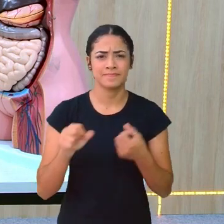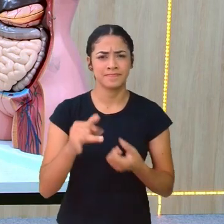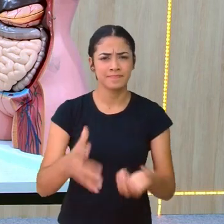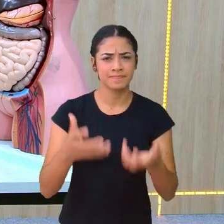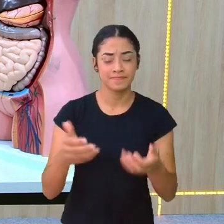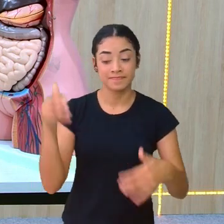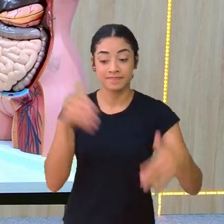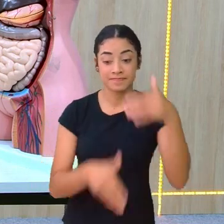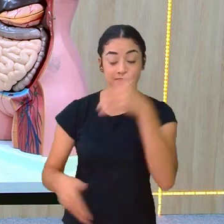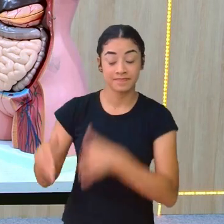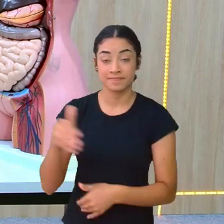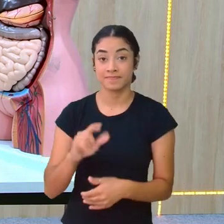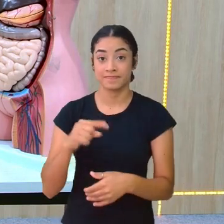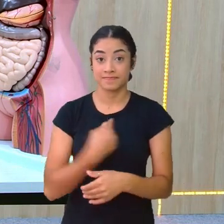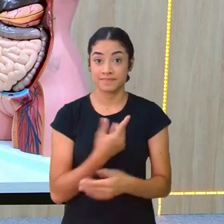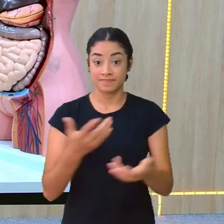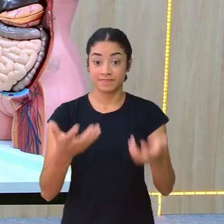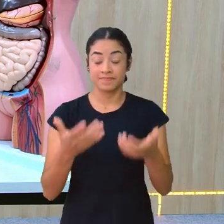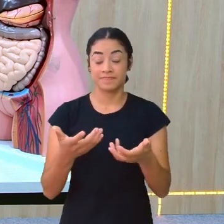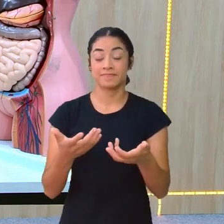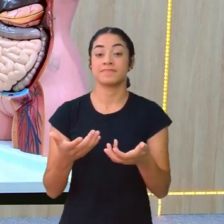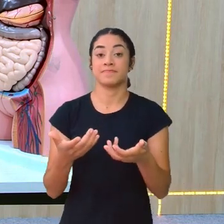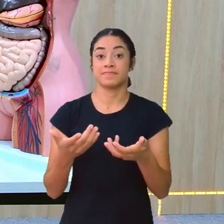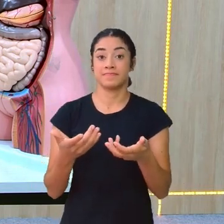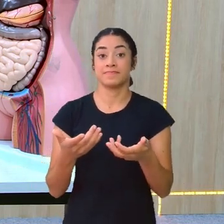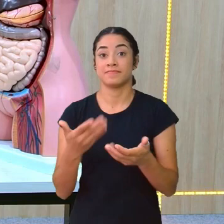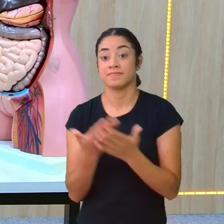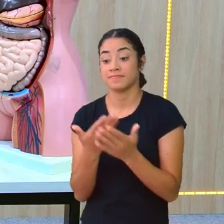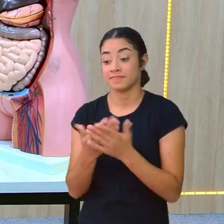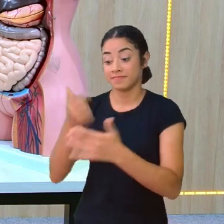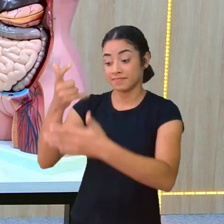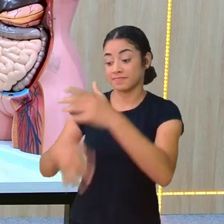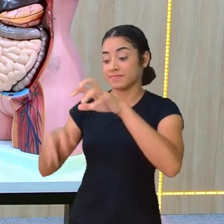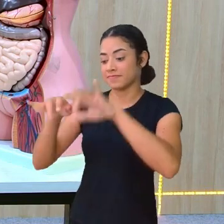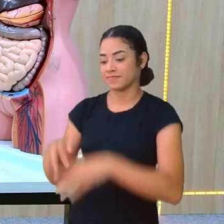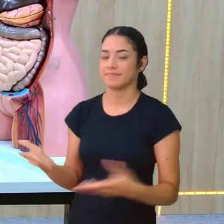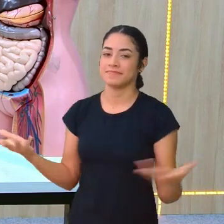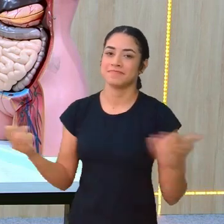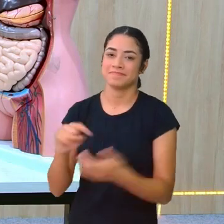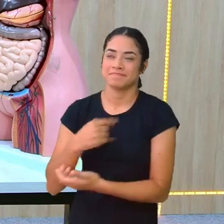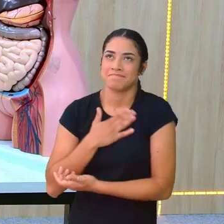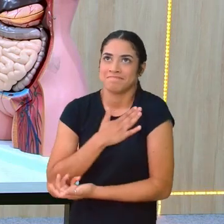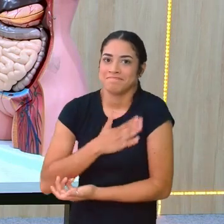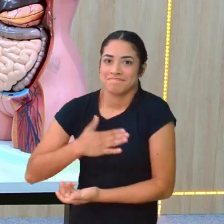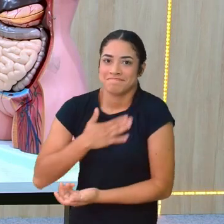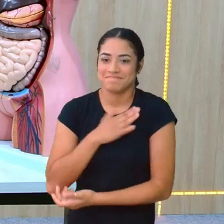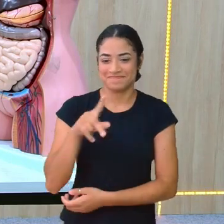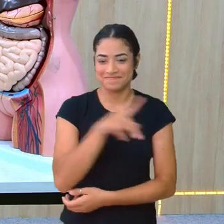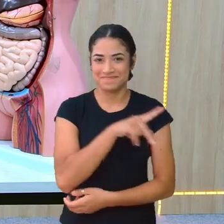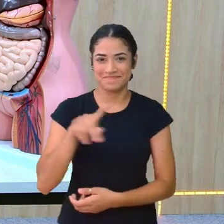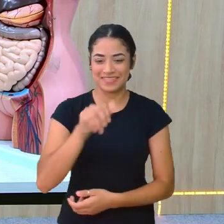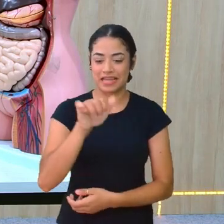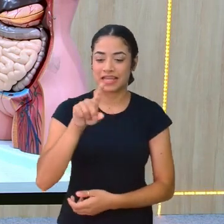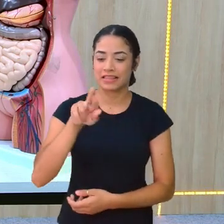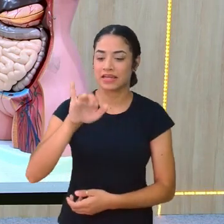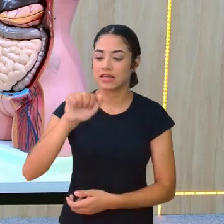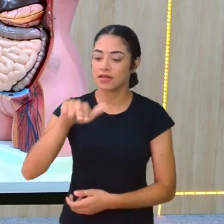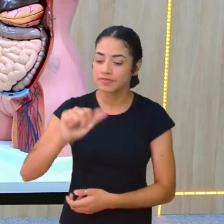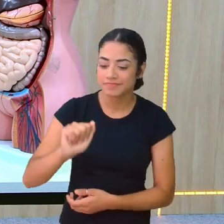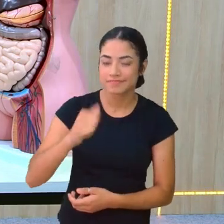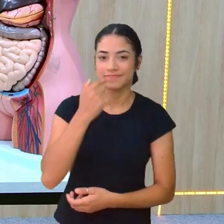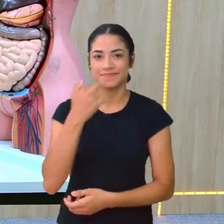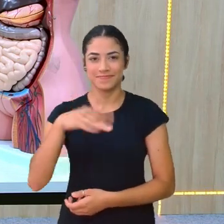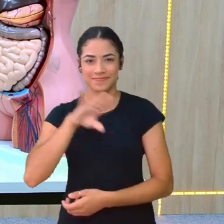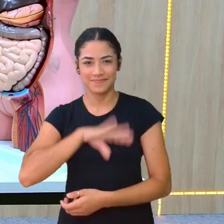nossa aula hoje no chat, nós temos o prazer, né, de ter a professora Adriana, de língua portuguesa. Professora Adriana, seja